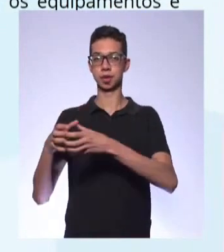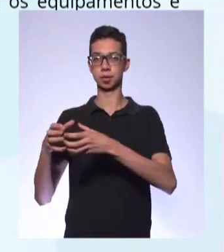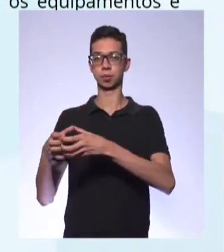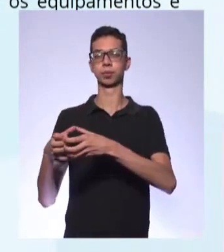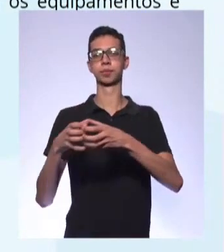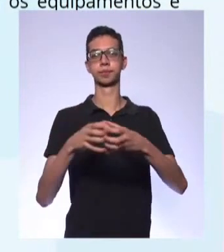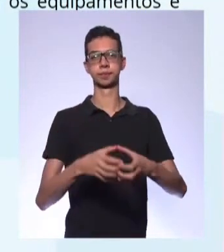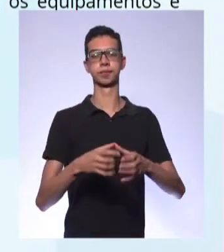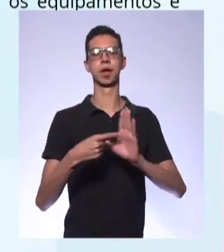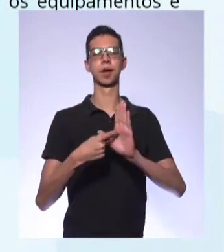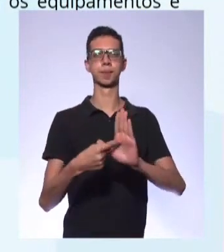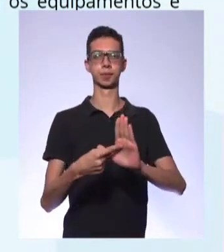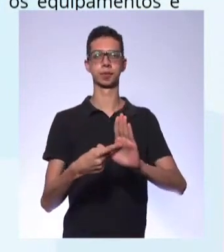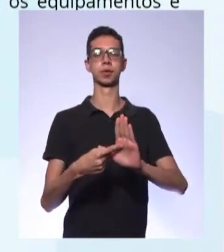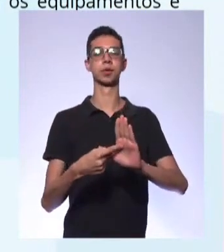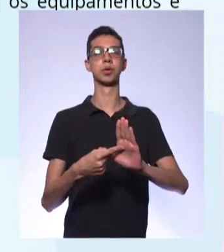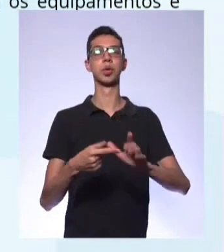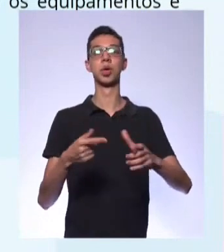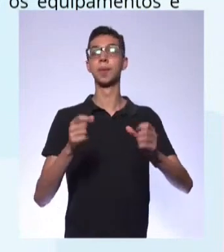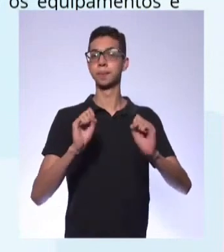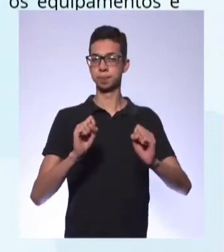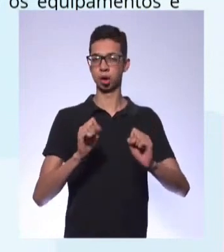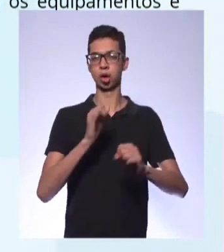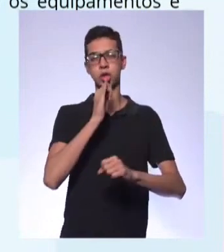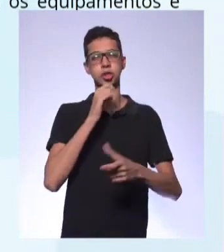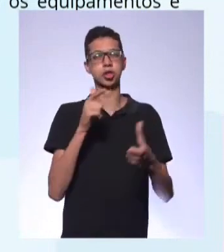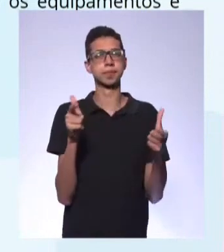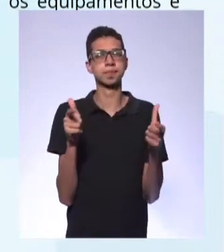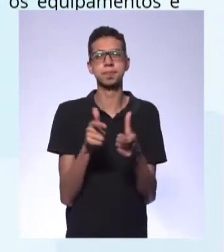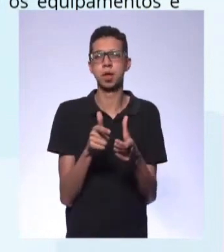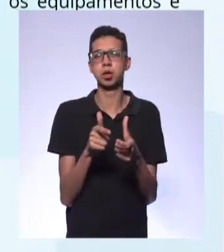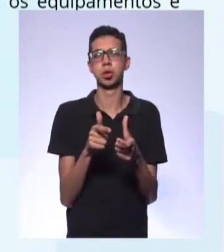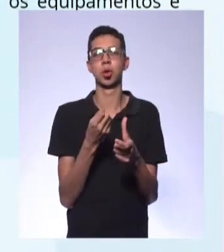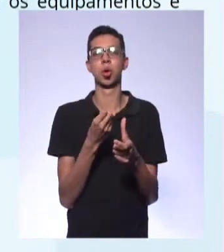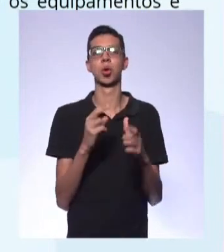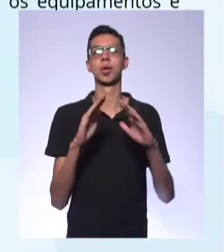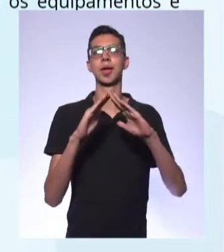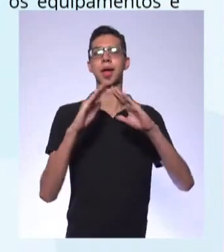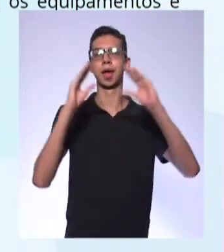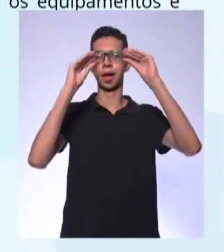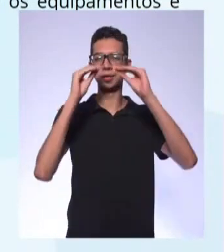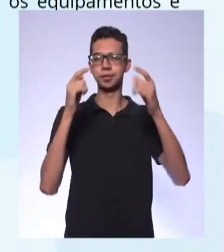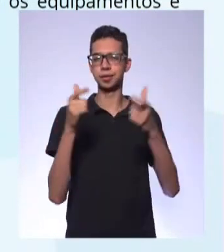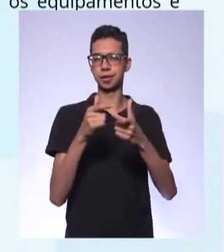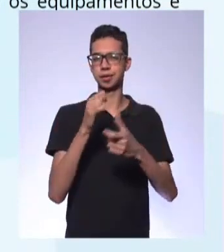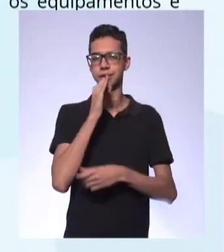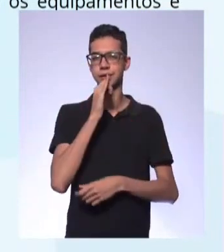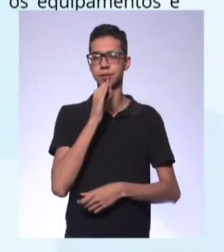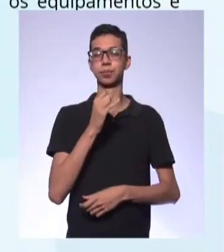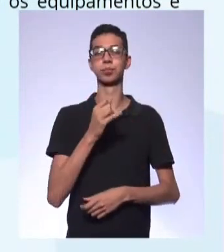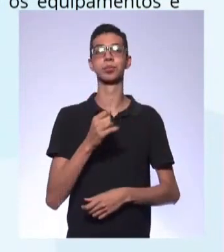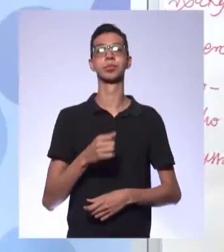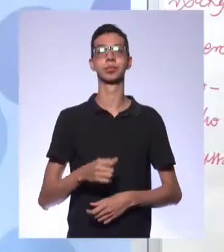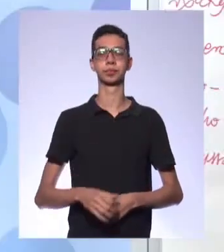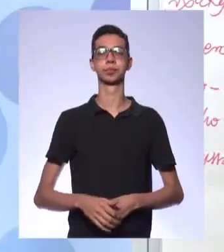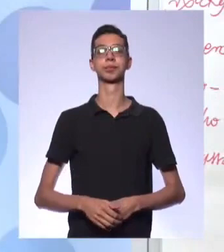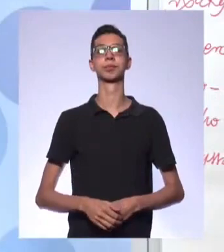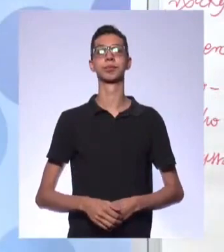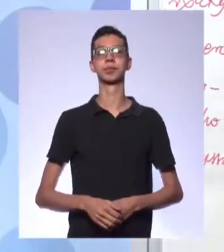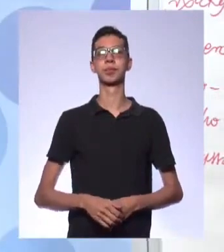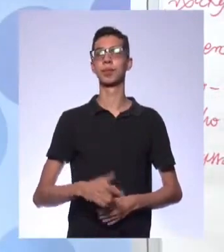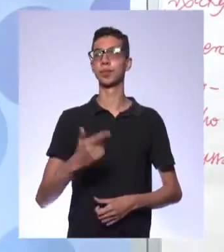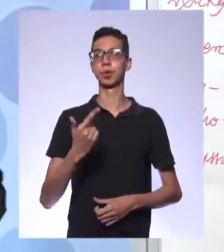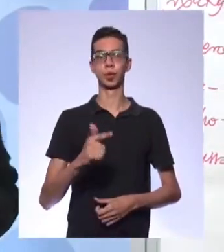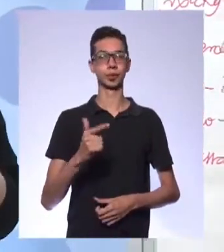né, no ambiente menorzinho que existir, né, numa casinha noturna pequenininha, abafadinha, às vezes sem urdimento, né, sem ter